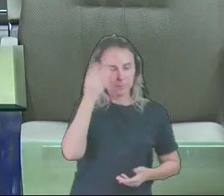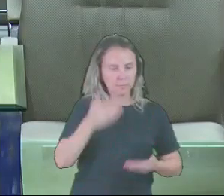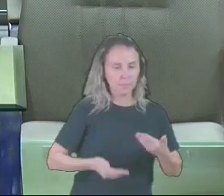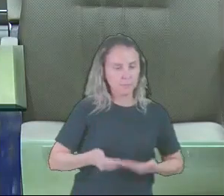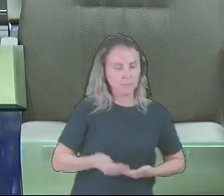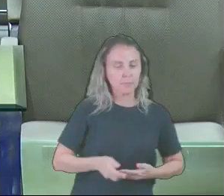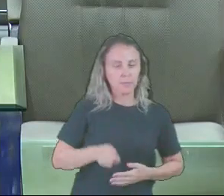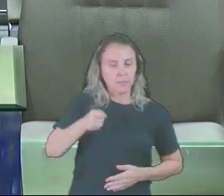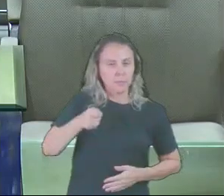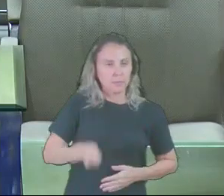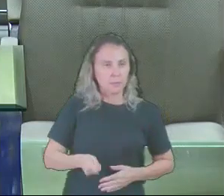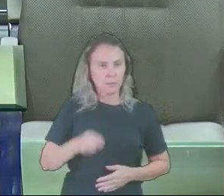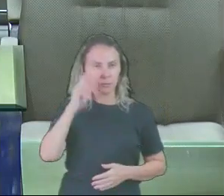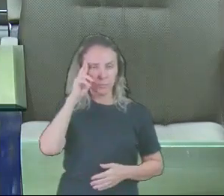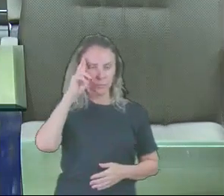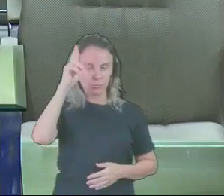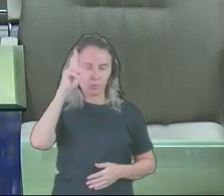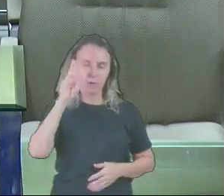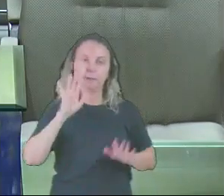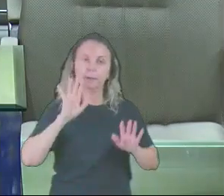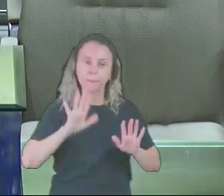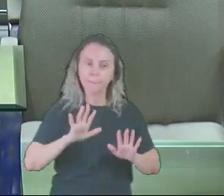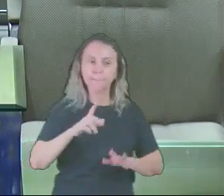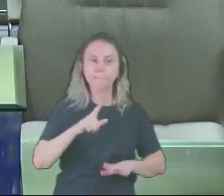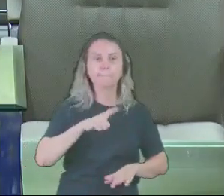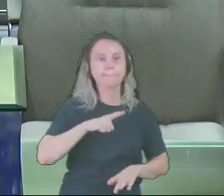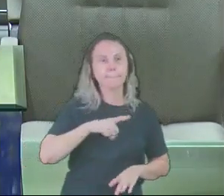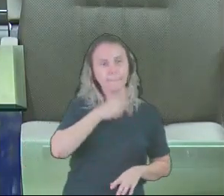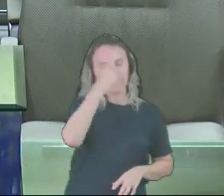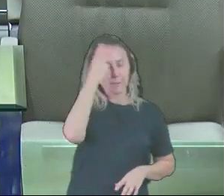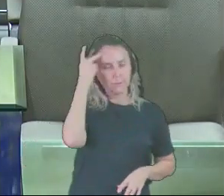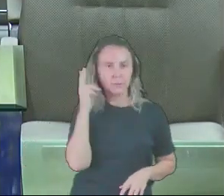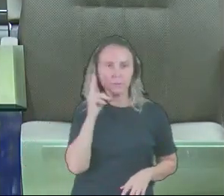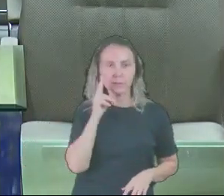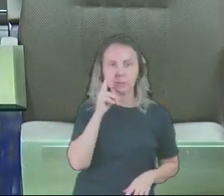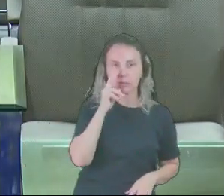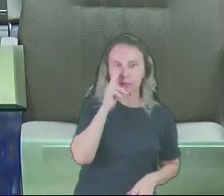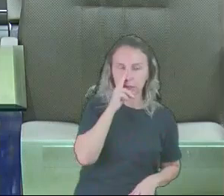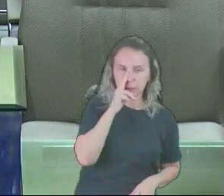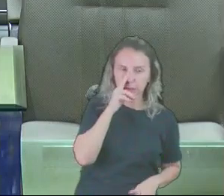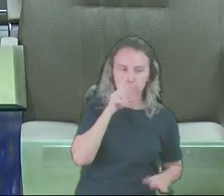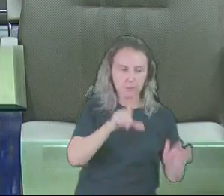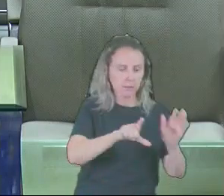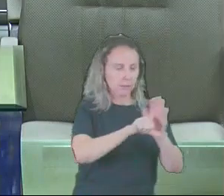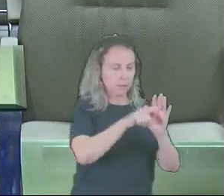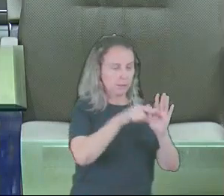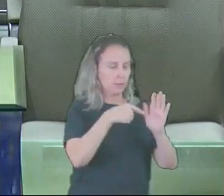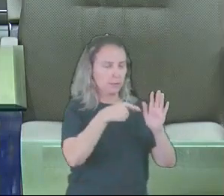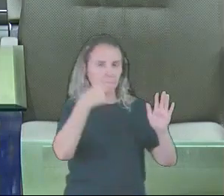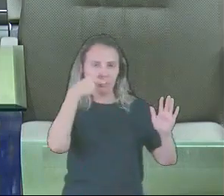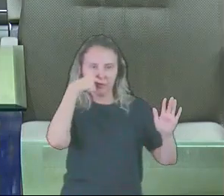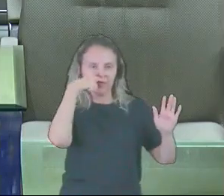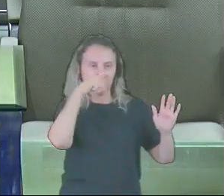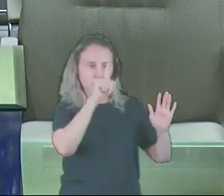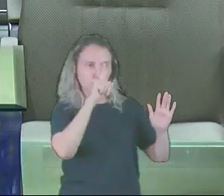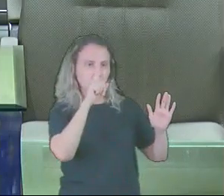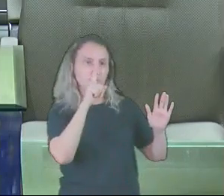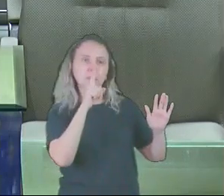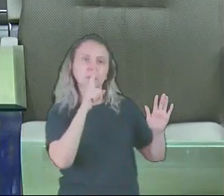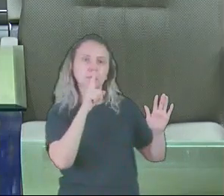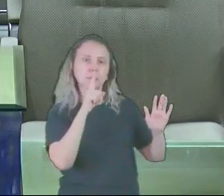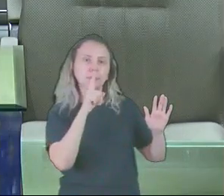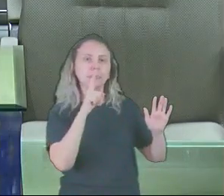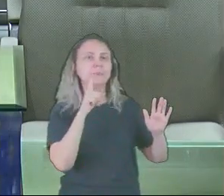irmãos até clientes fraudam muitas coisas da lei para não beneficiar os seus